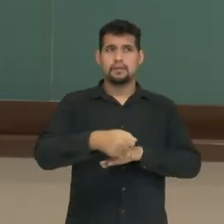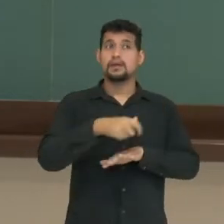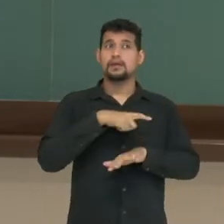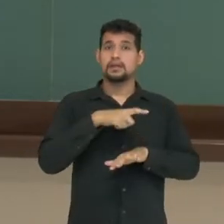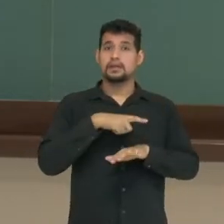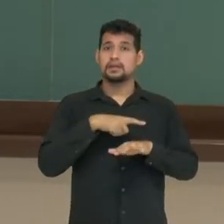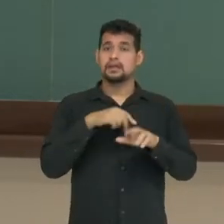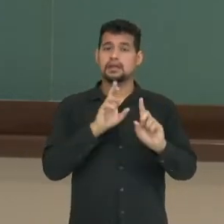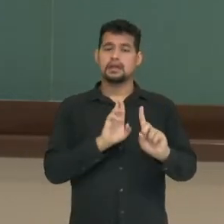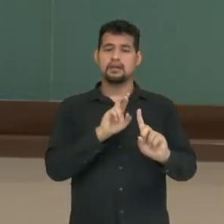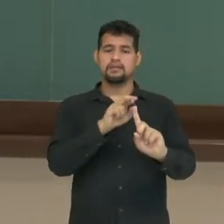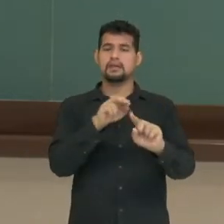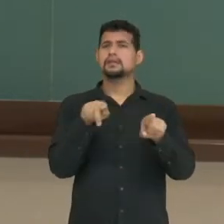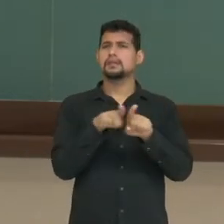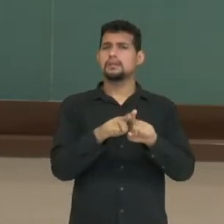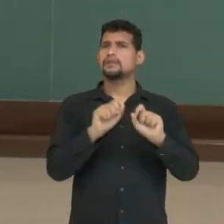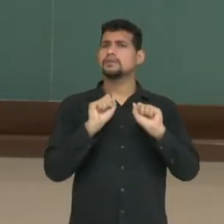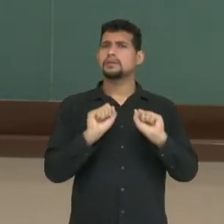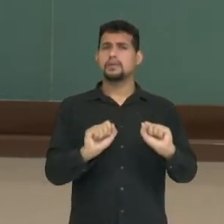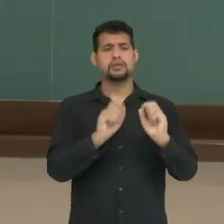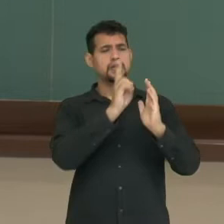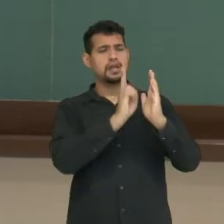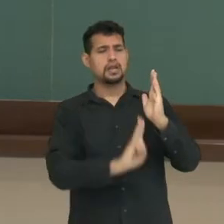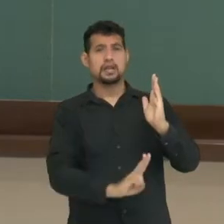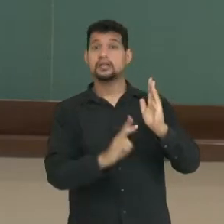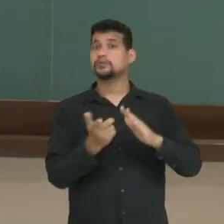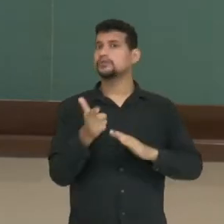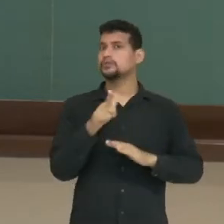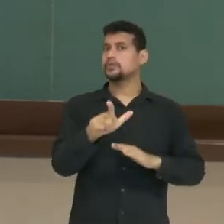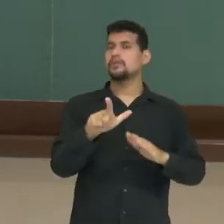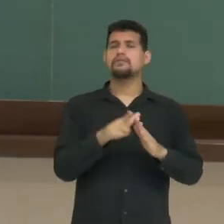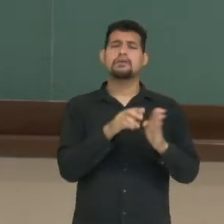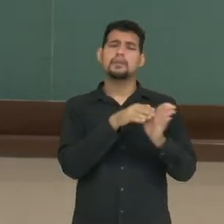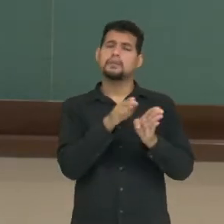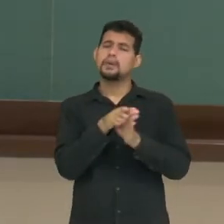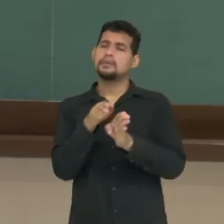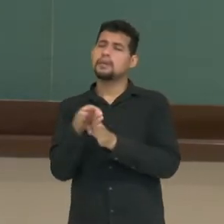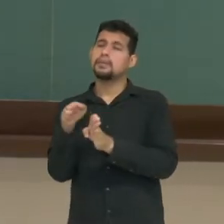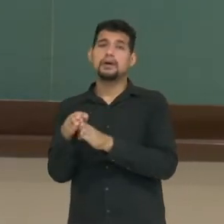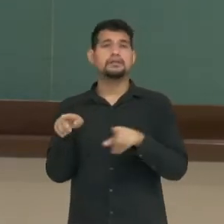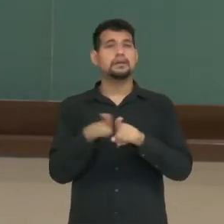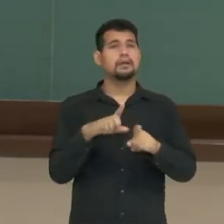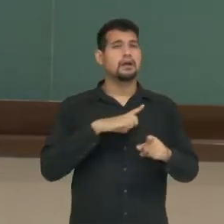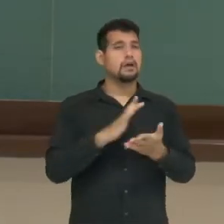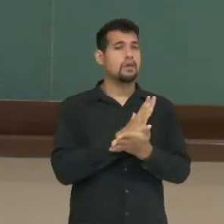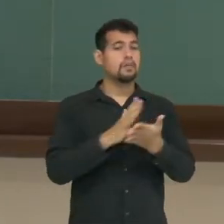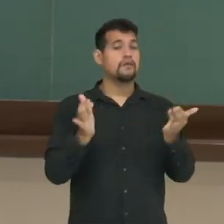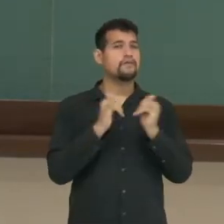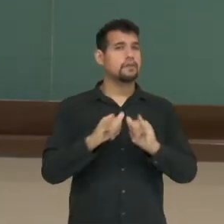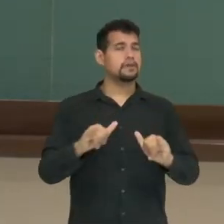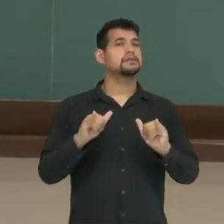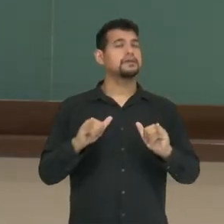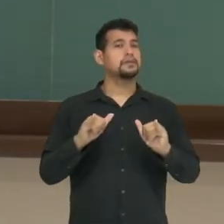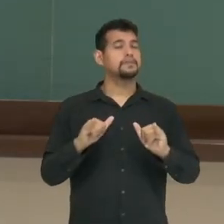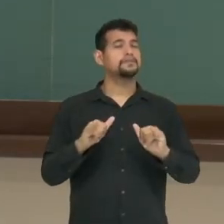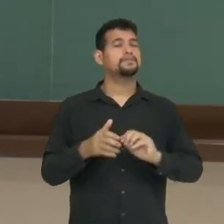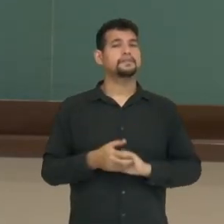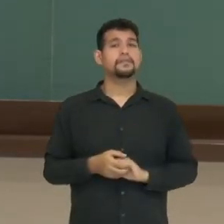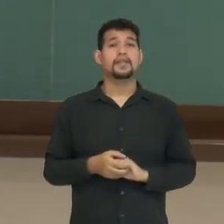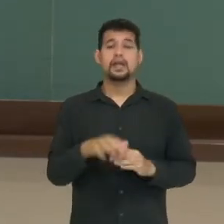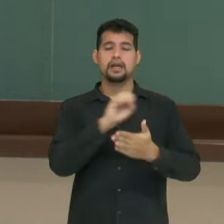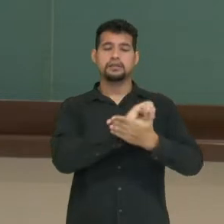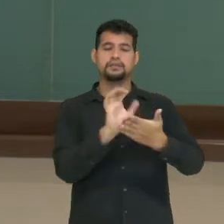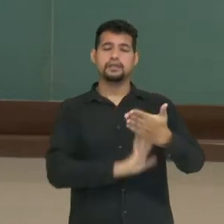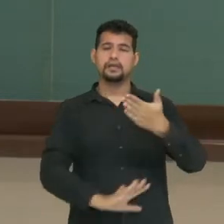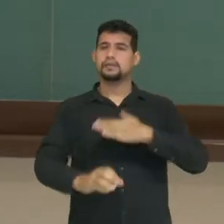www.popular.com, né, onde você pode ler novamente o editorial buscando informações. A atividade